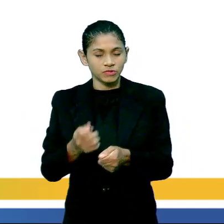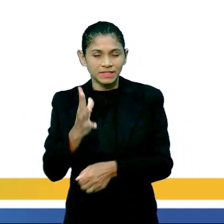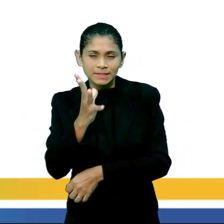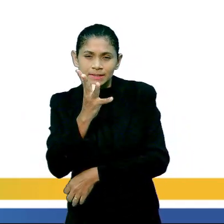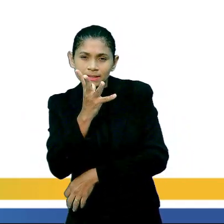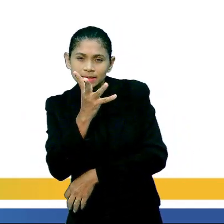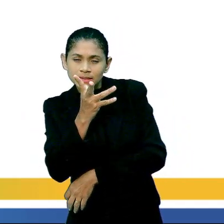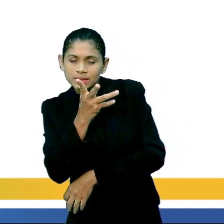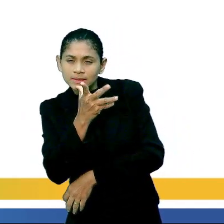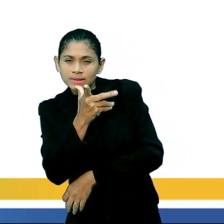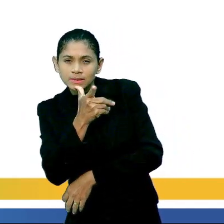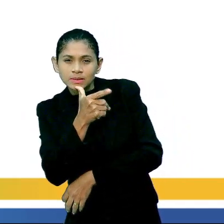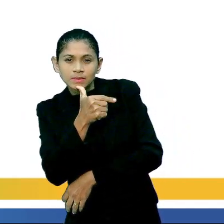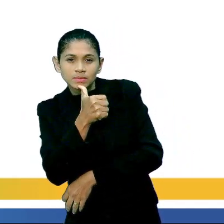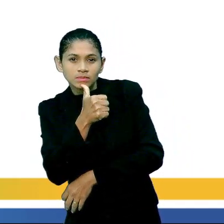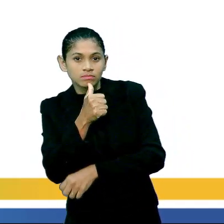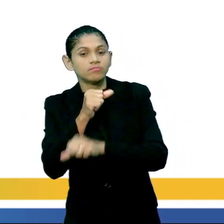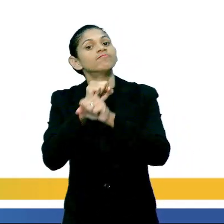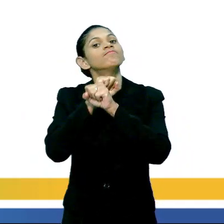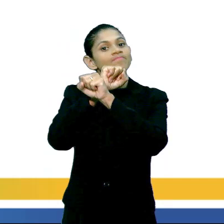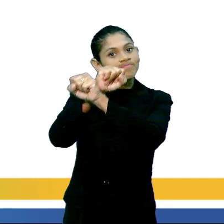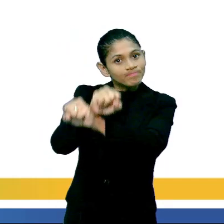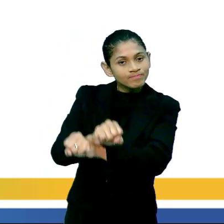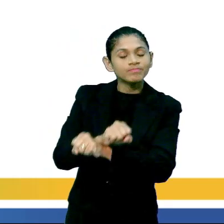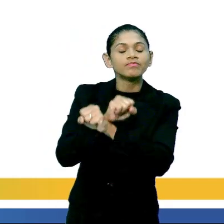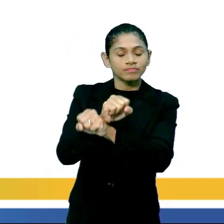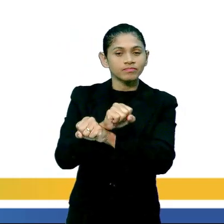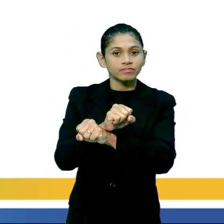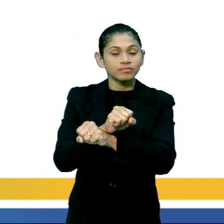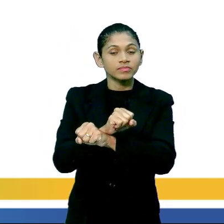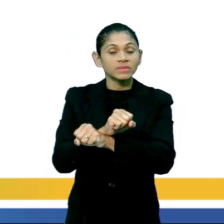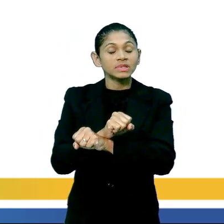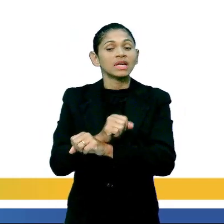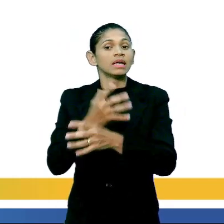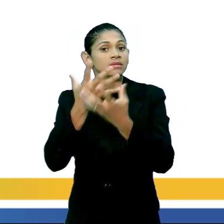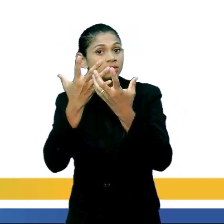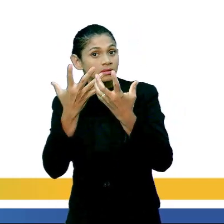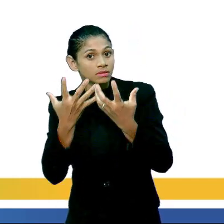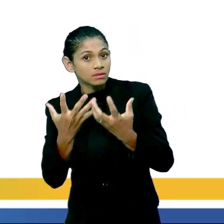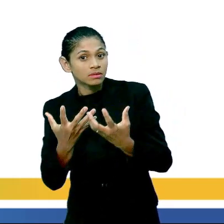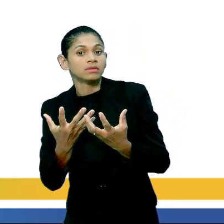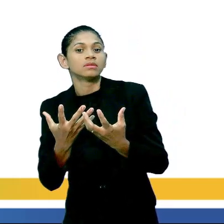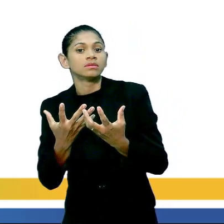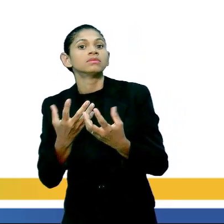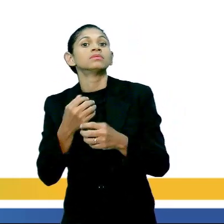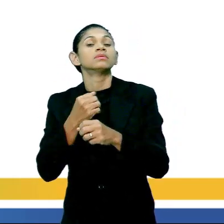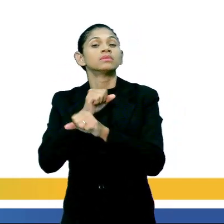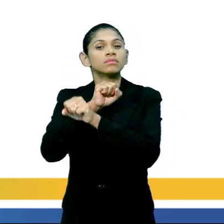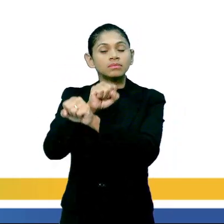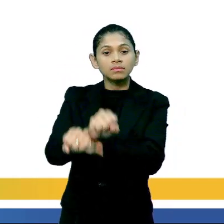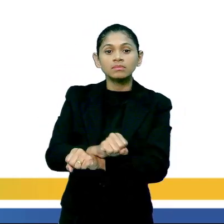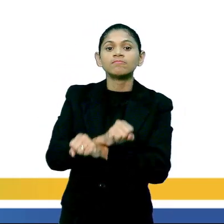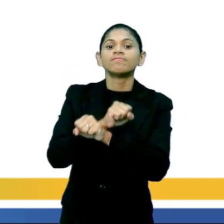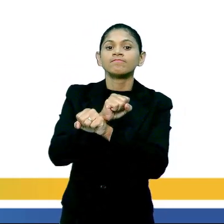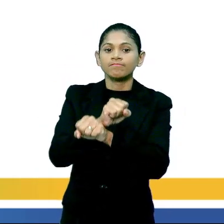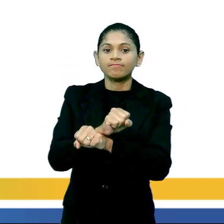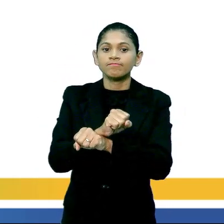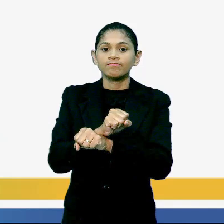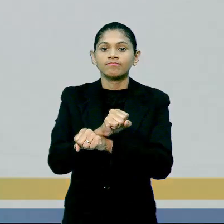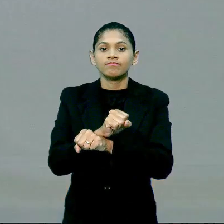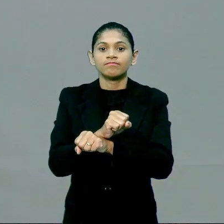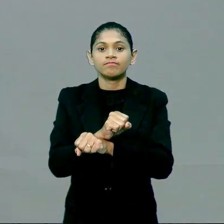escravidão, quer dizer, eles eram a favor da extinção da escravidão, só que de forma gradual. Quer dizer,